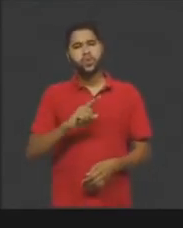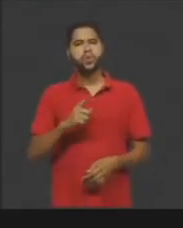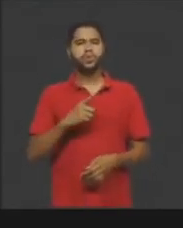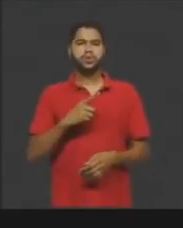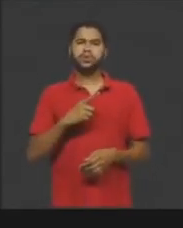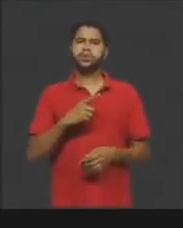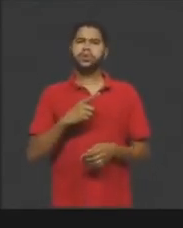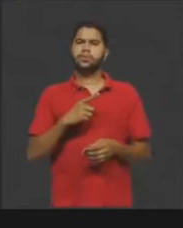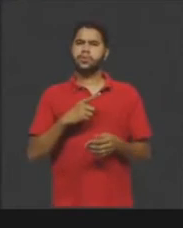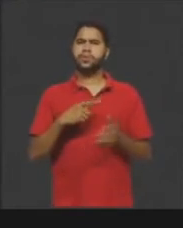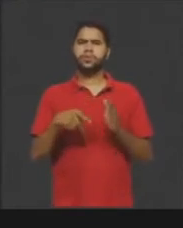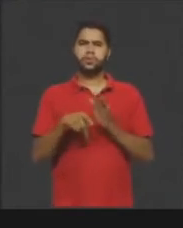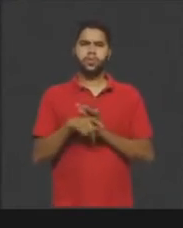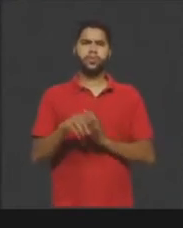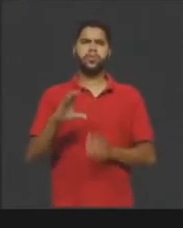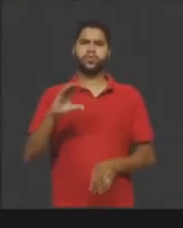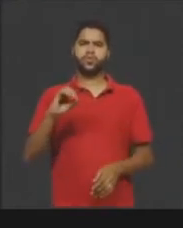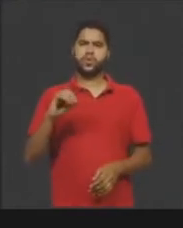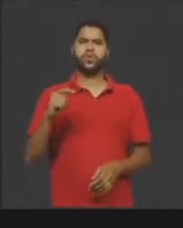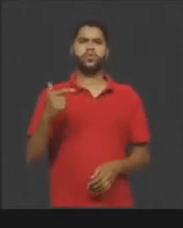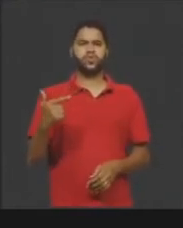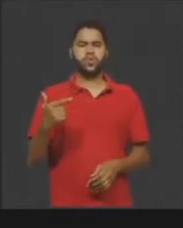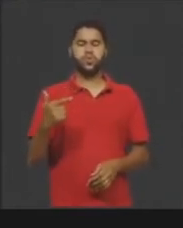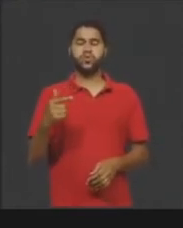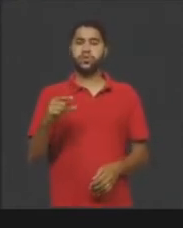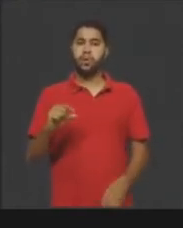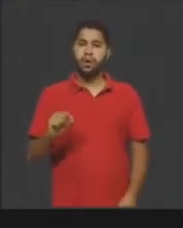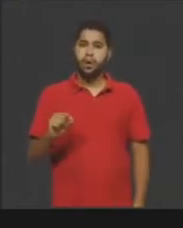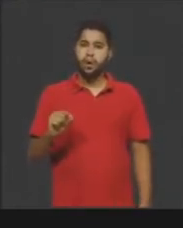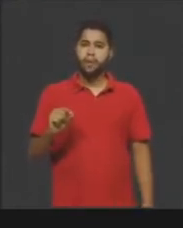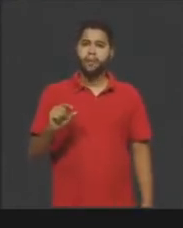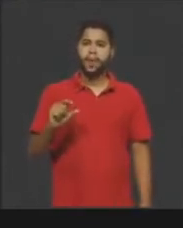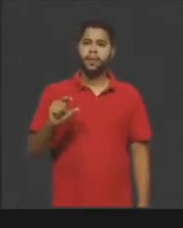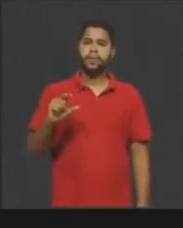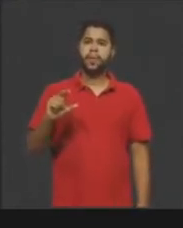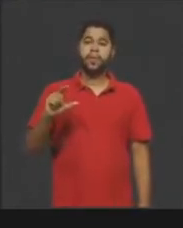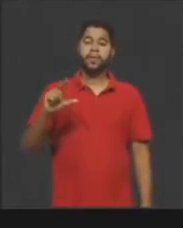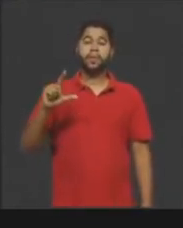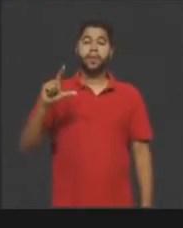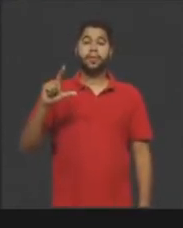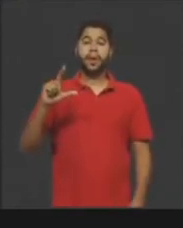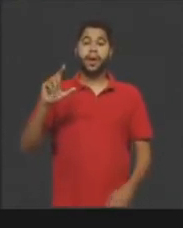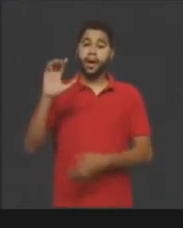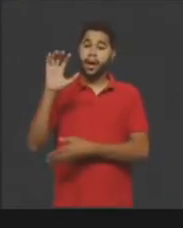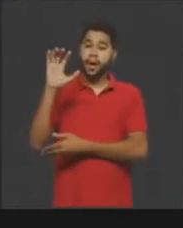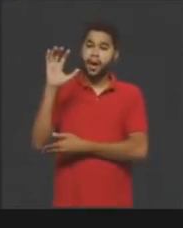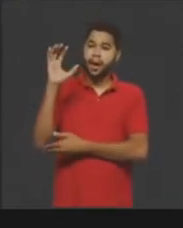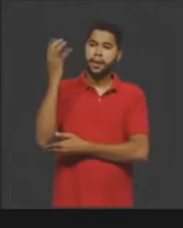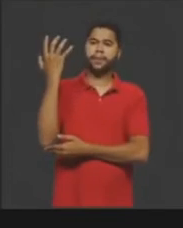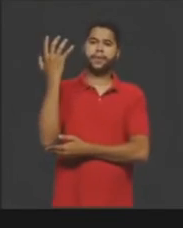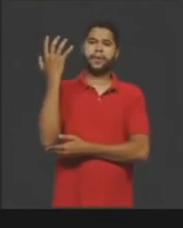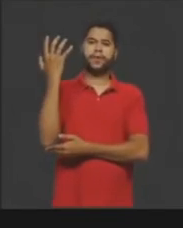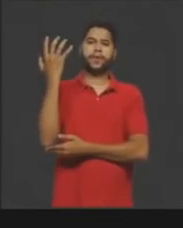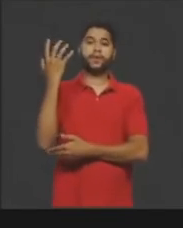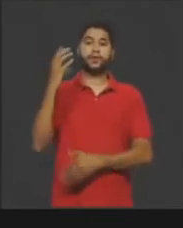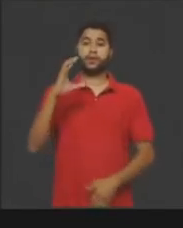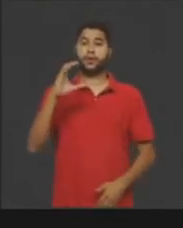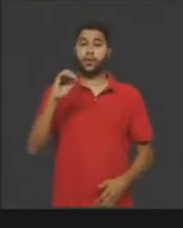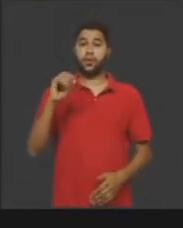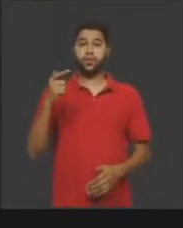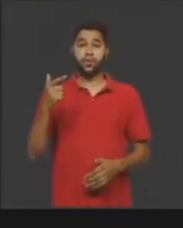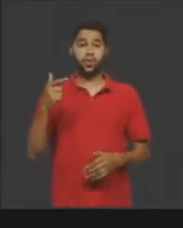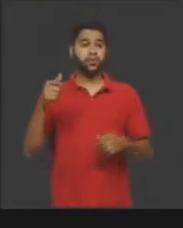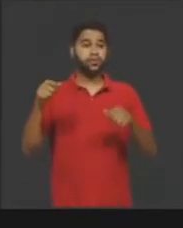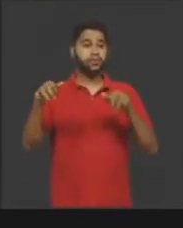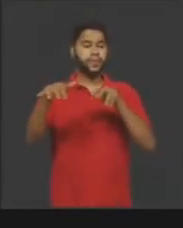tem bastante gás carbônico no ar e está só aumentando. Mas as plantas são importantes porque elas vão pegar esse gás carbônico do ar,